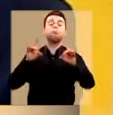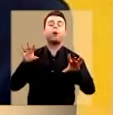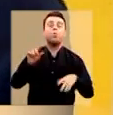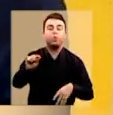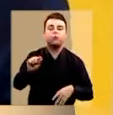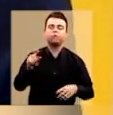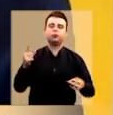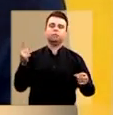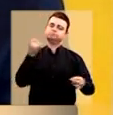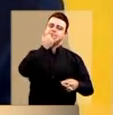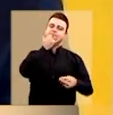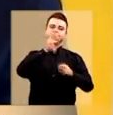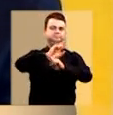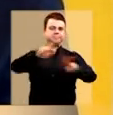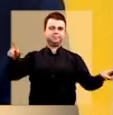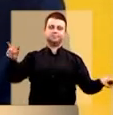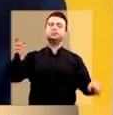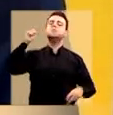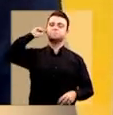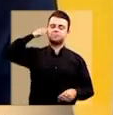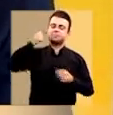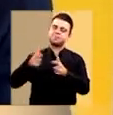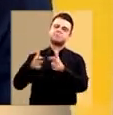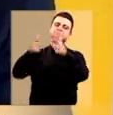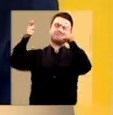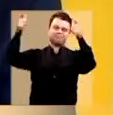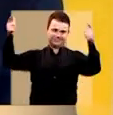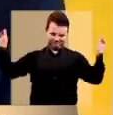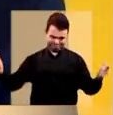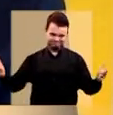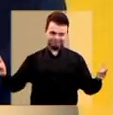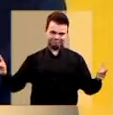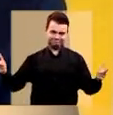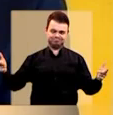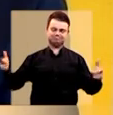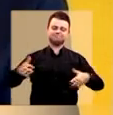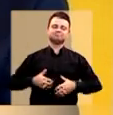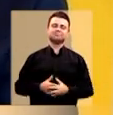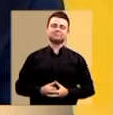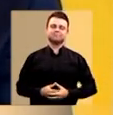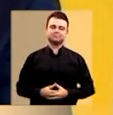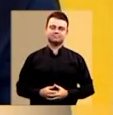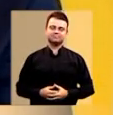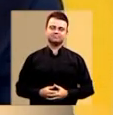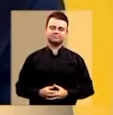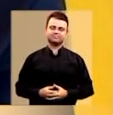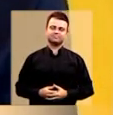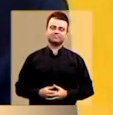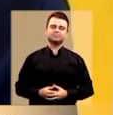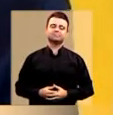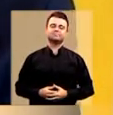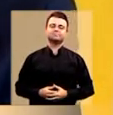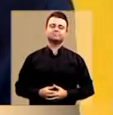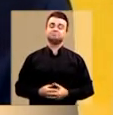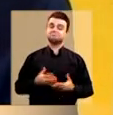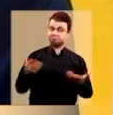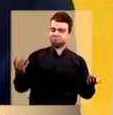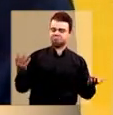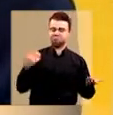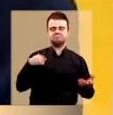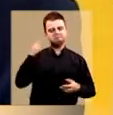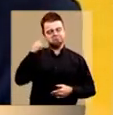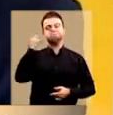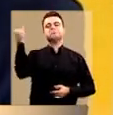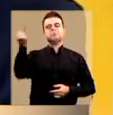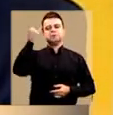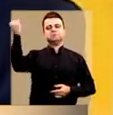anos depois, nós estamos provando que nós somos uma nação cuja população é predominantemente negra e parda. Eu